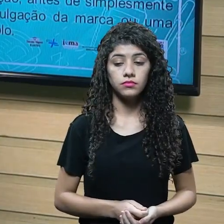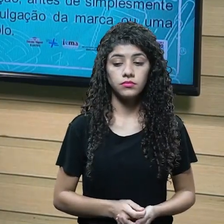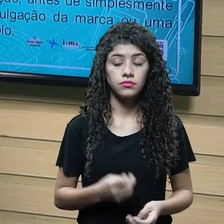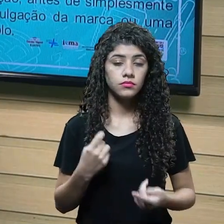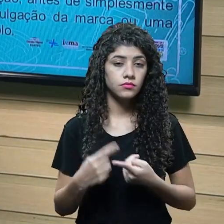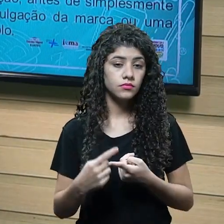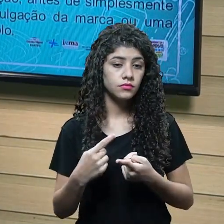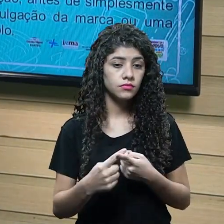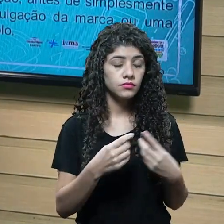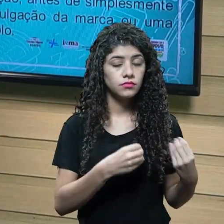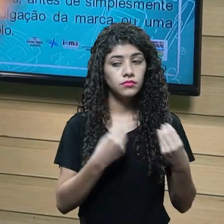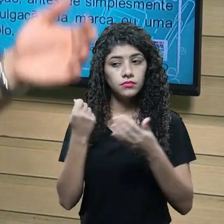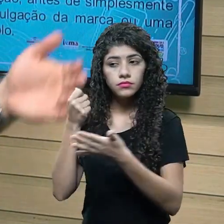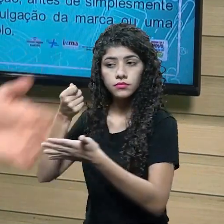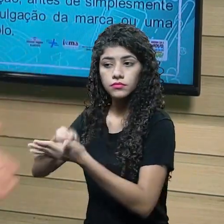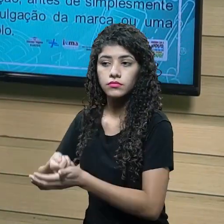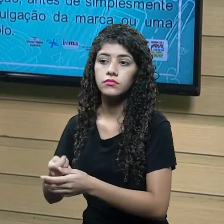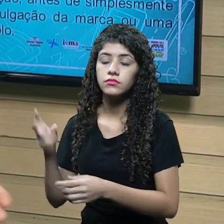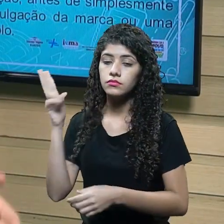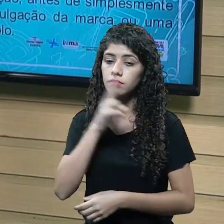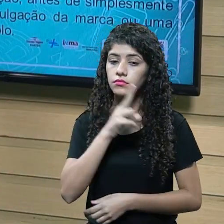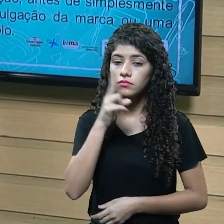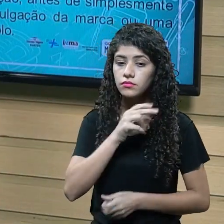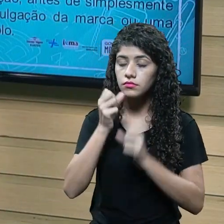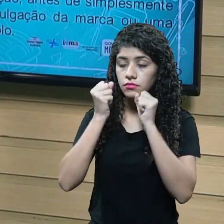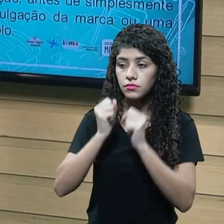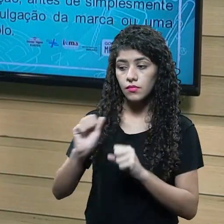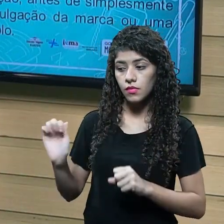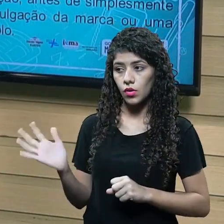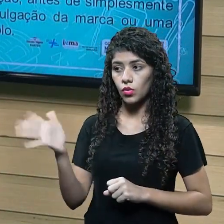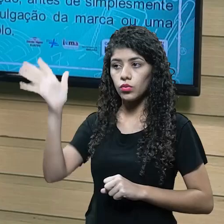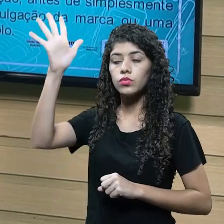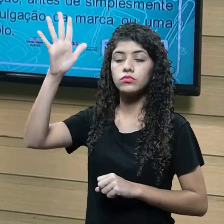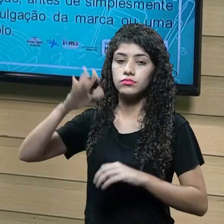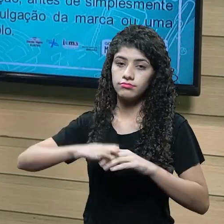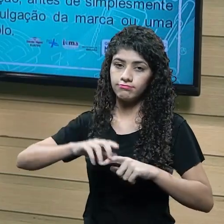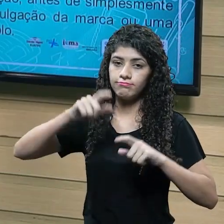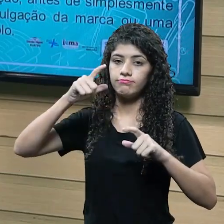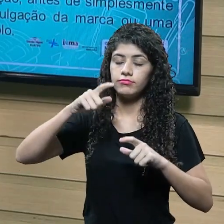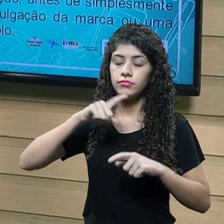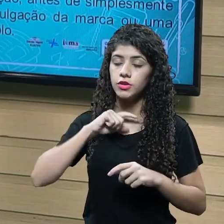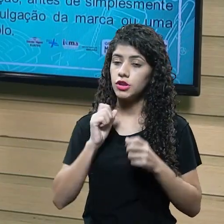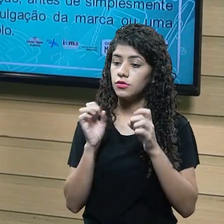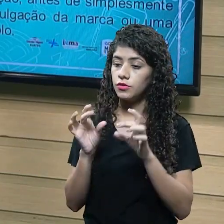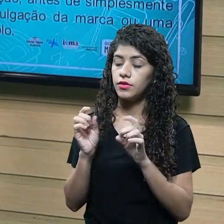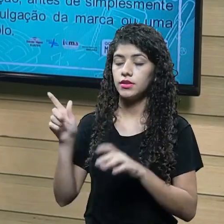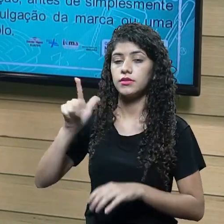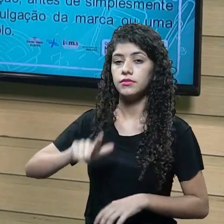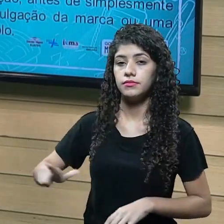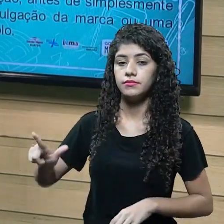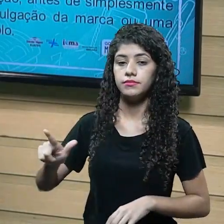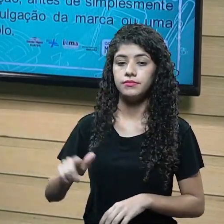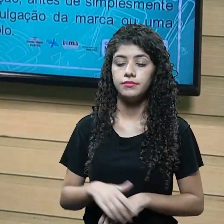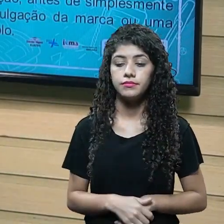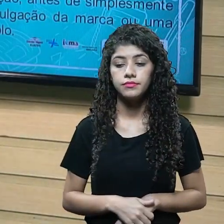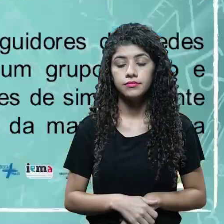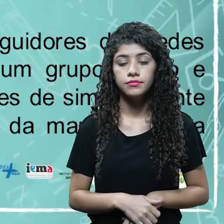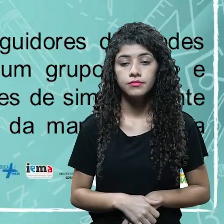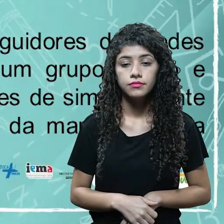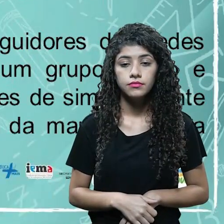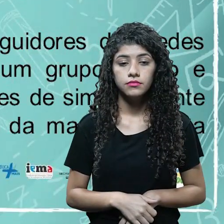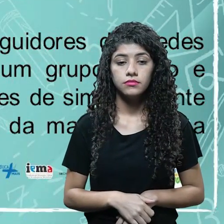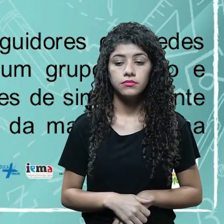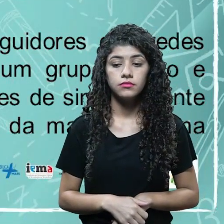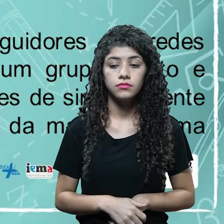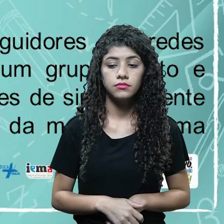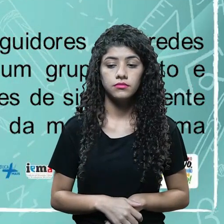partir do momento que ele compra aquele produto em promoção, ele pode aumentar a margem de lucro dele quando ele for comercializar aquele produto no seu comércio, ok?